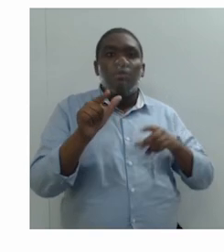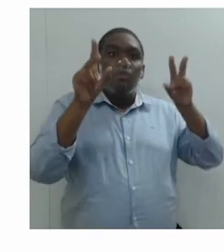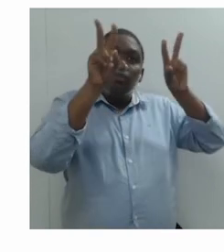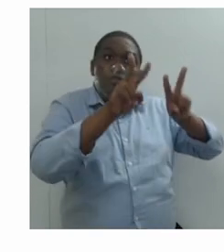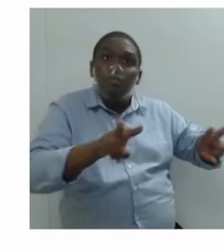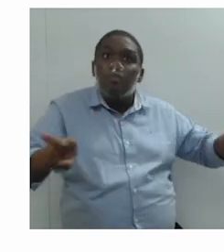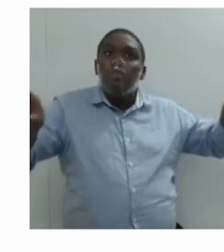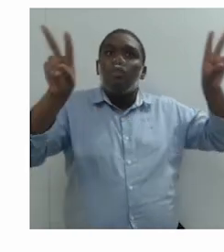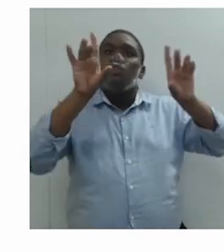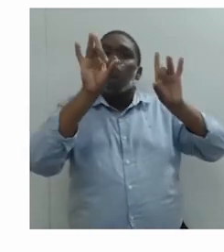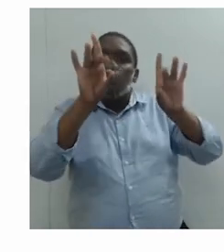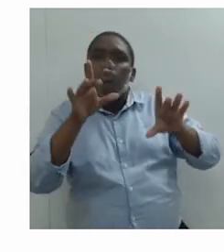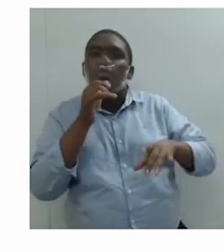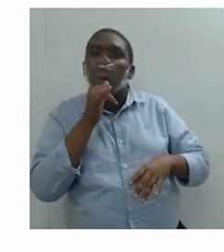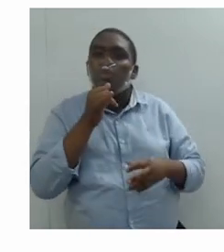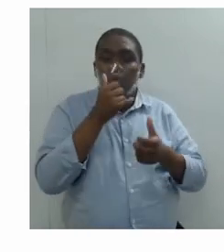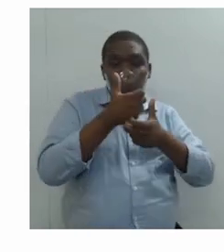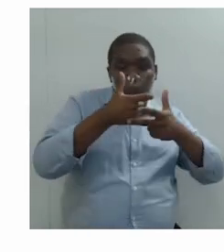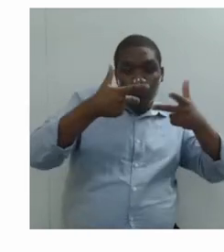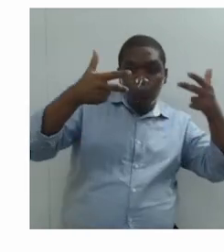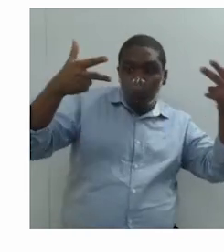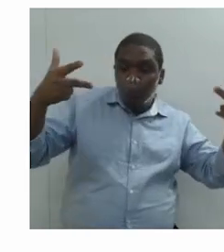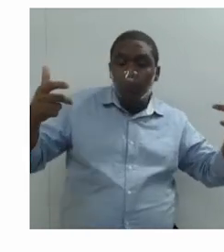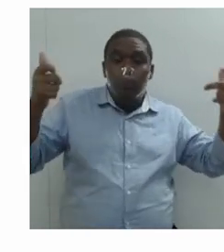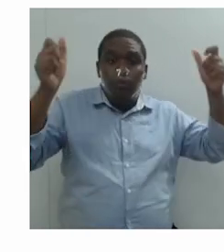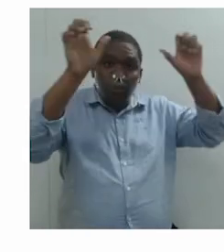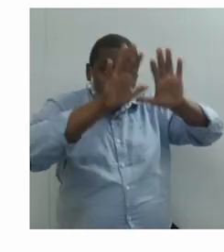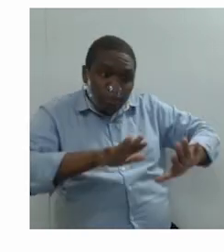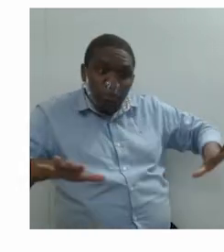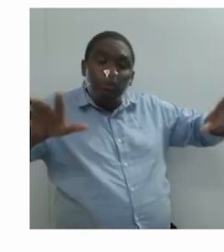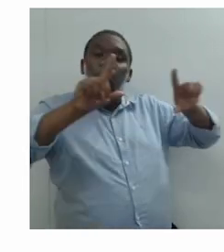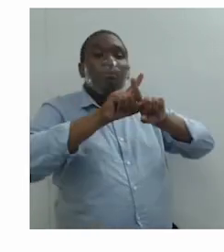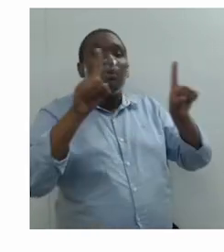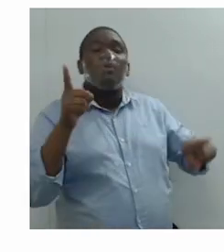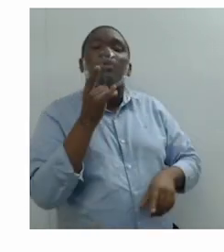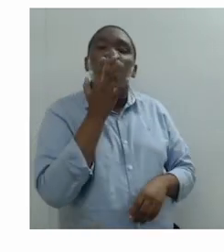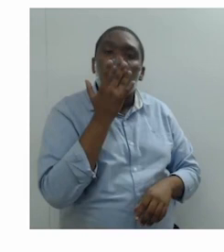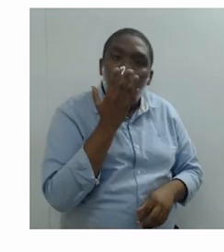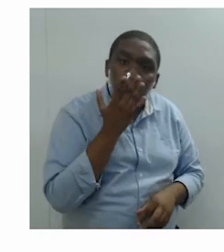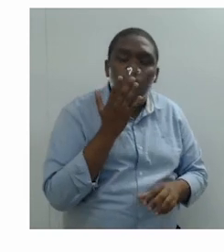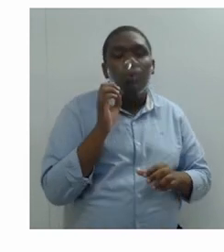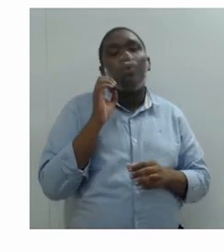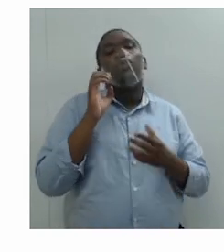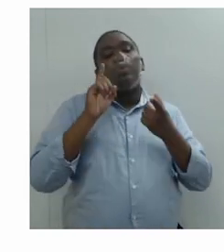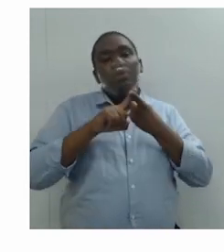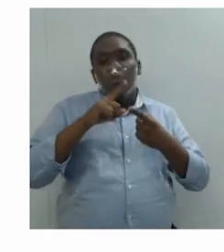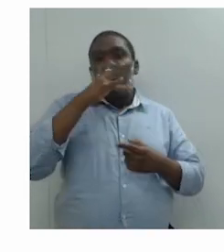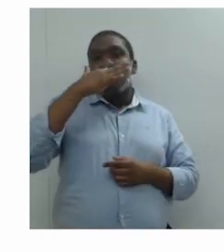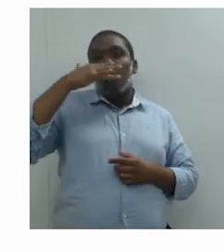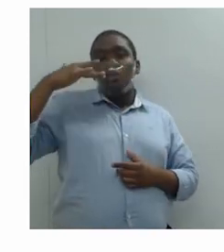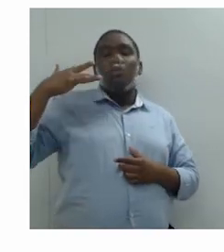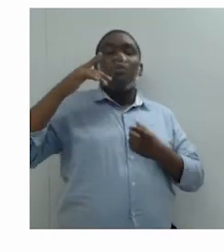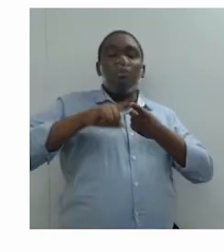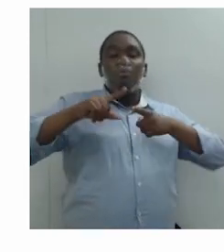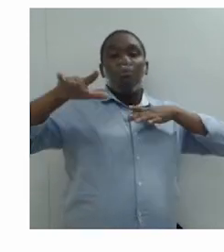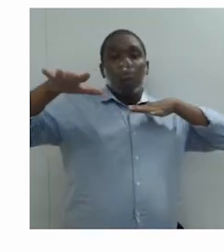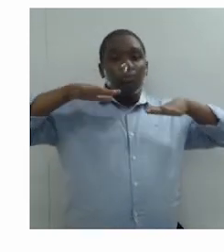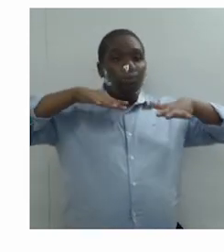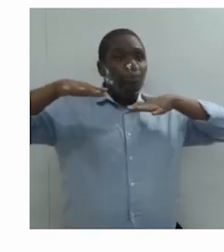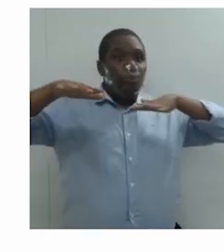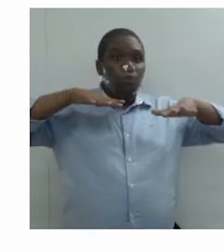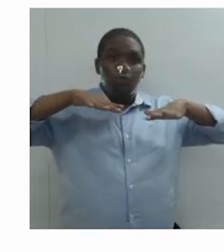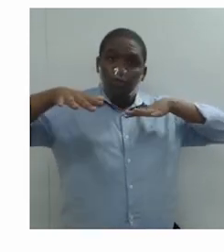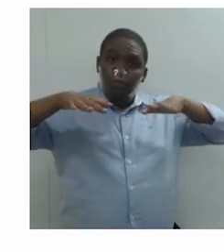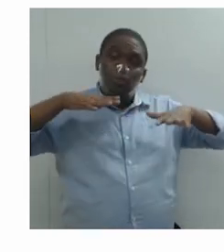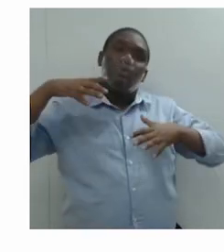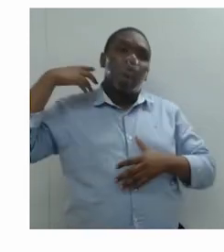apenas formada por volumes, mas também de cores, odores, movimentos